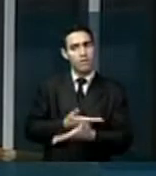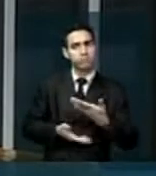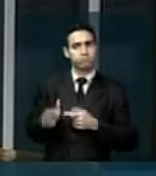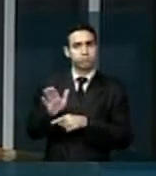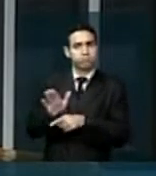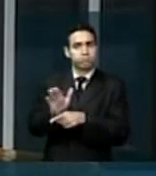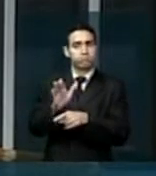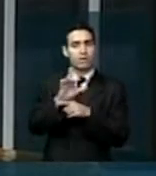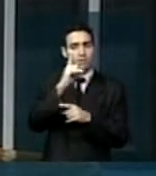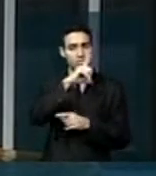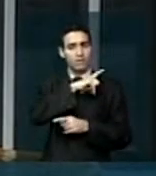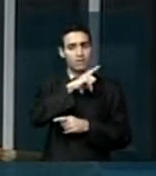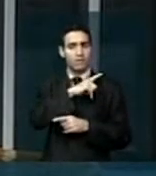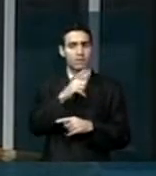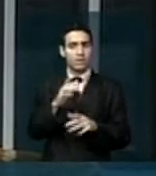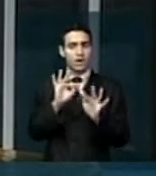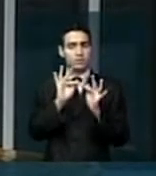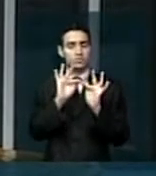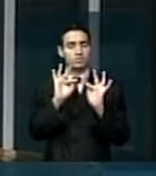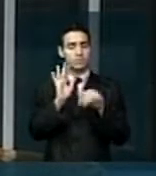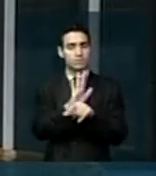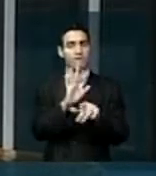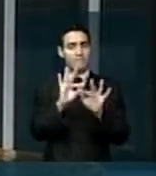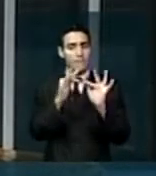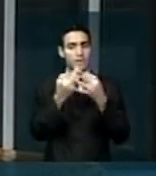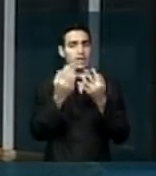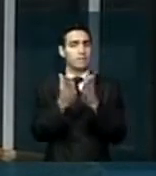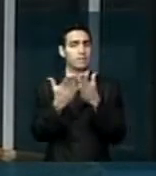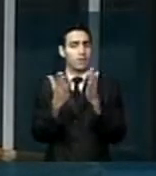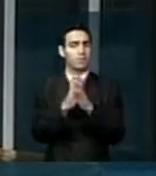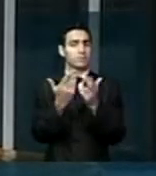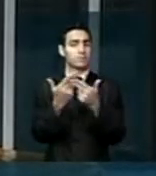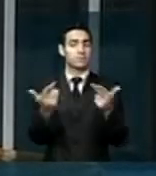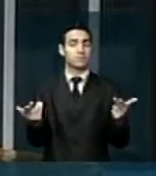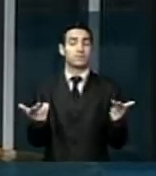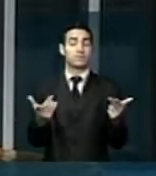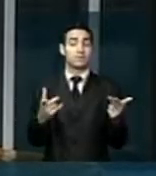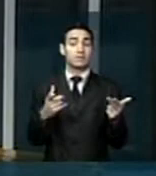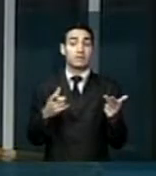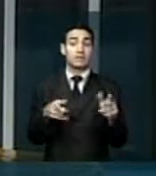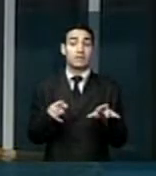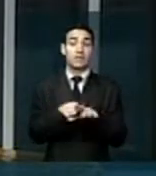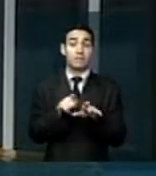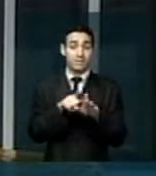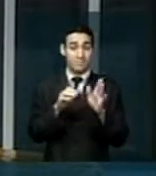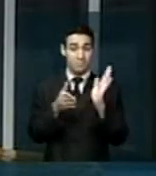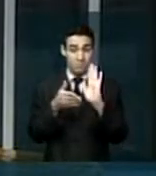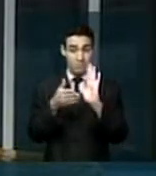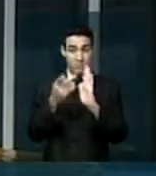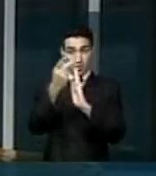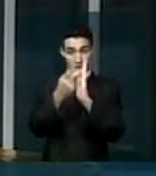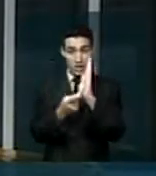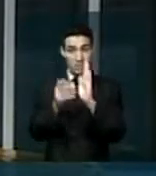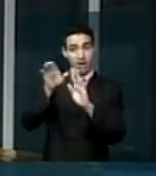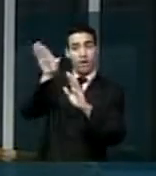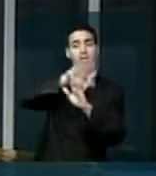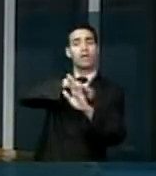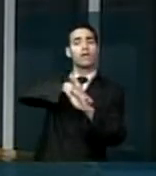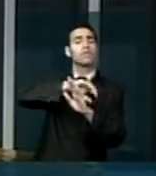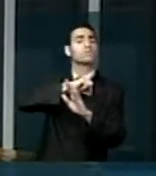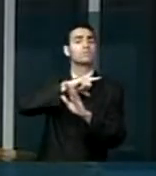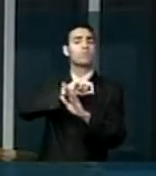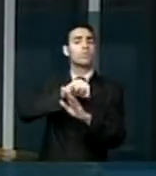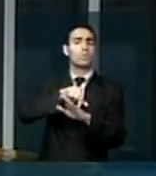não é somente que beneficia as famílias carentes. Tem por trás cerca de